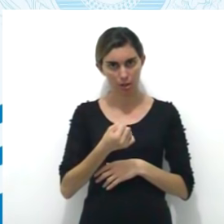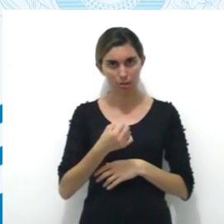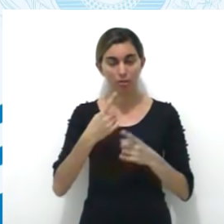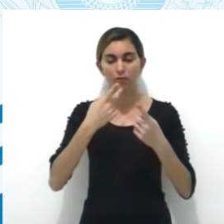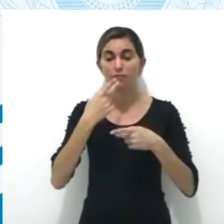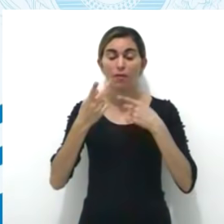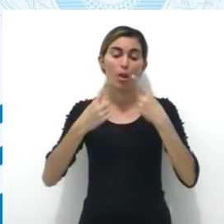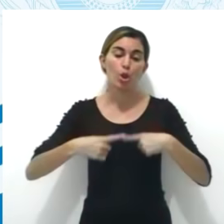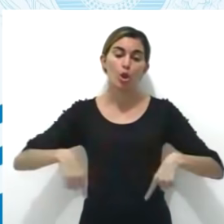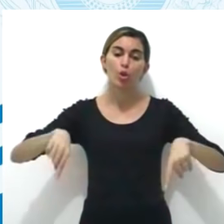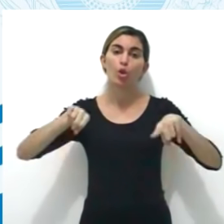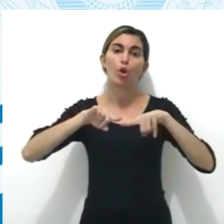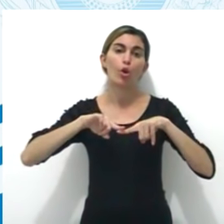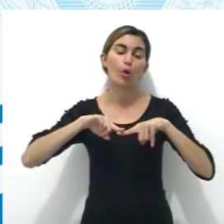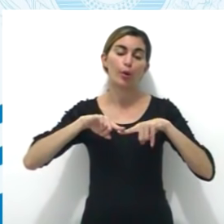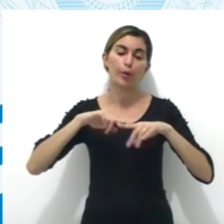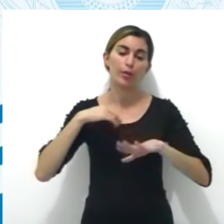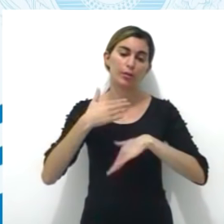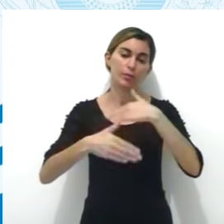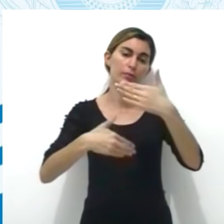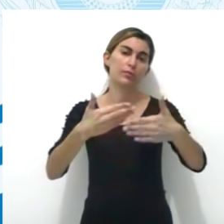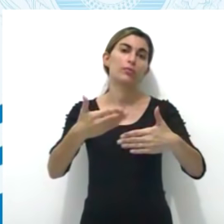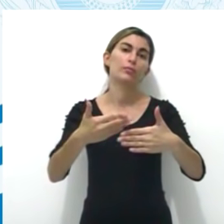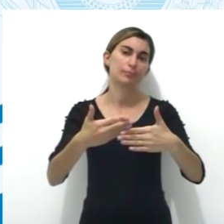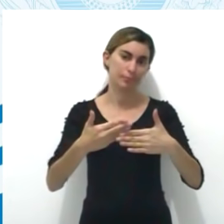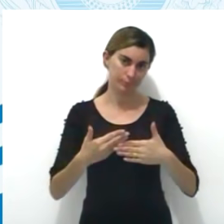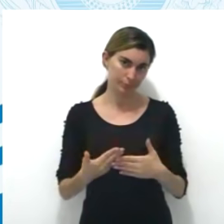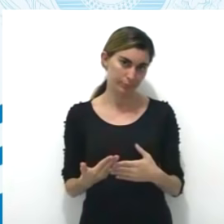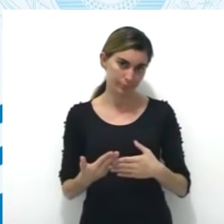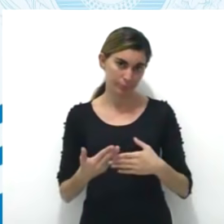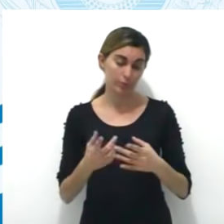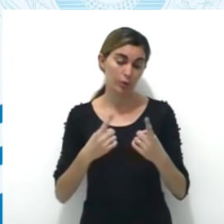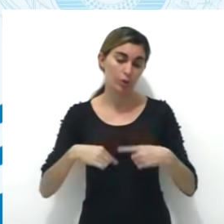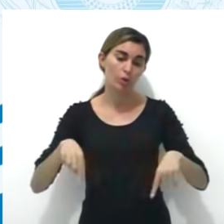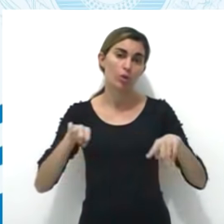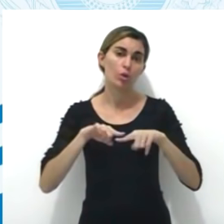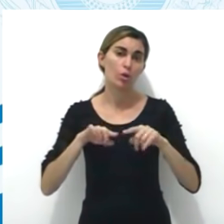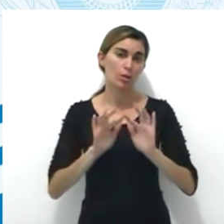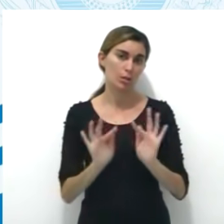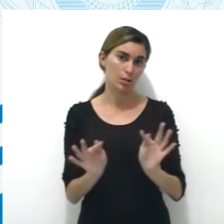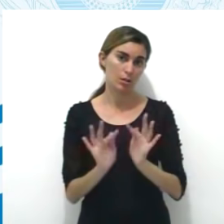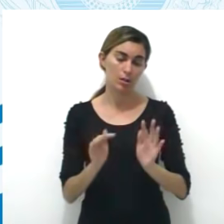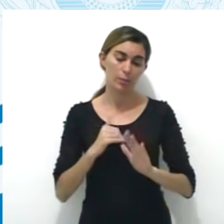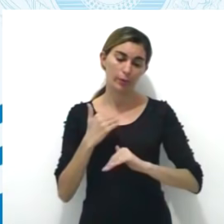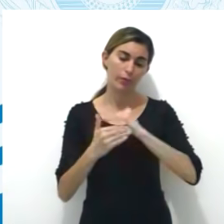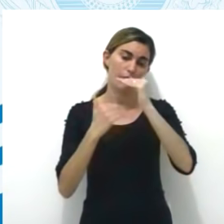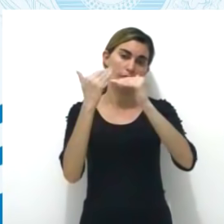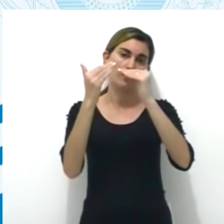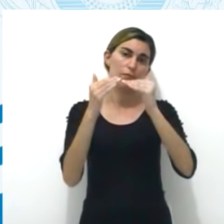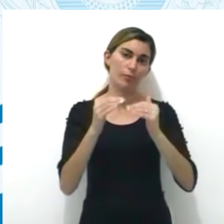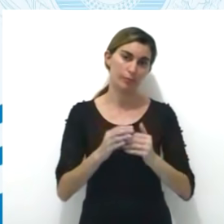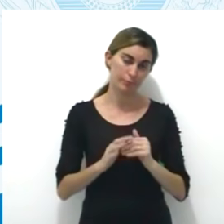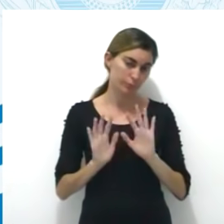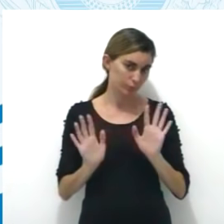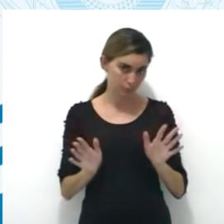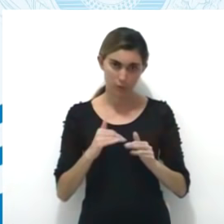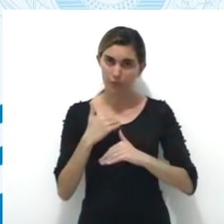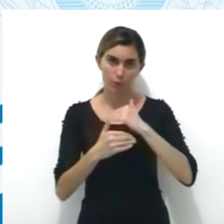que nós viemos de um mesmo ancestral comum e nós simplesmente fomos